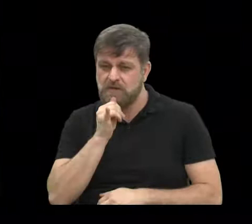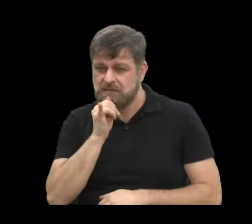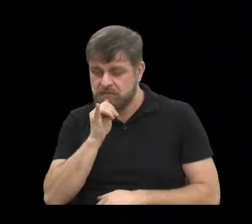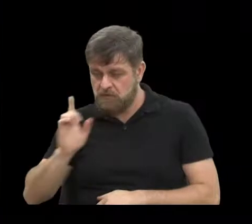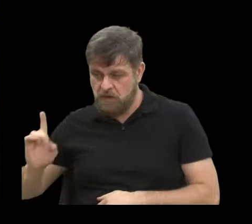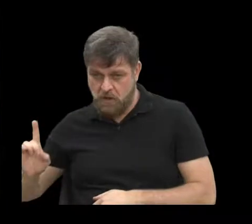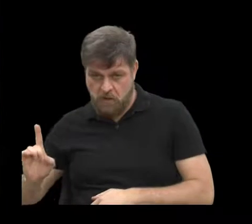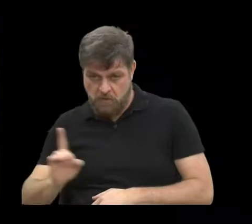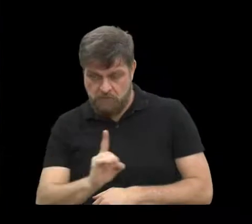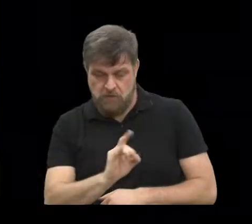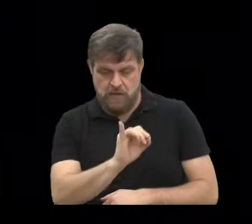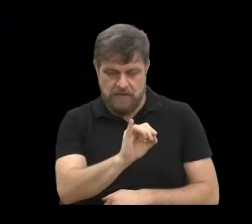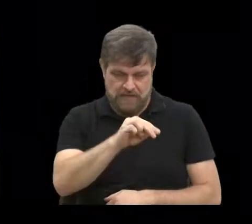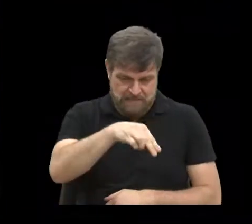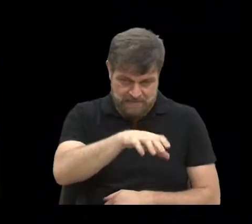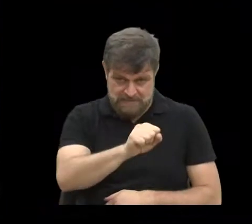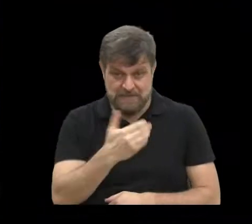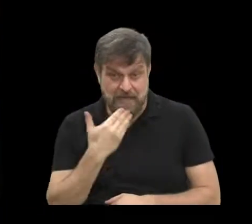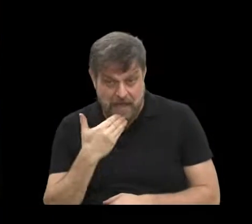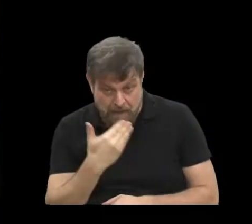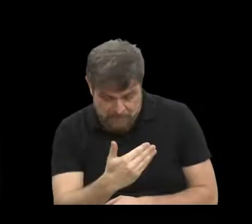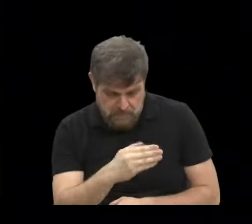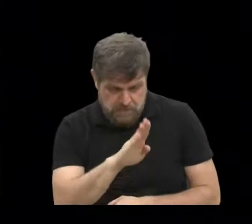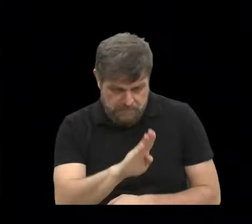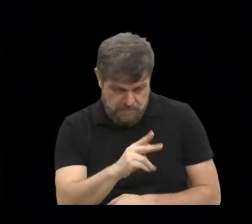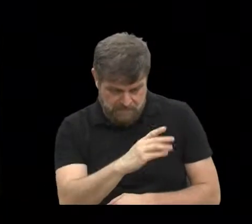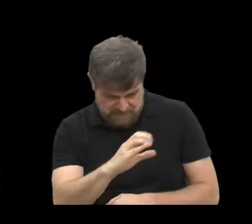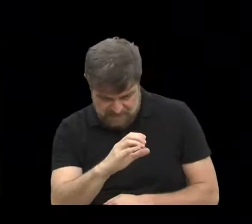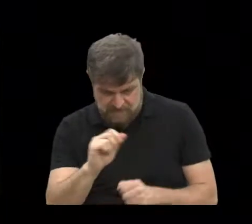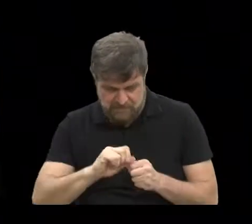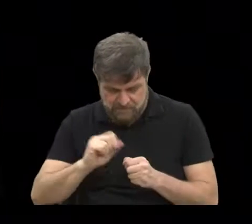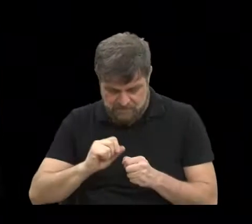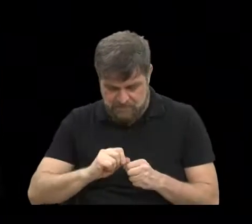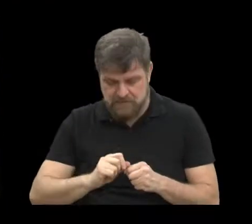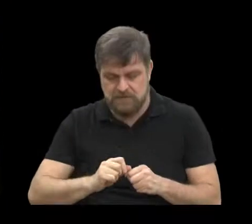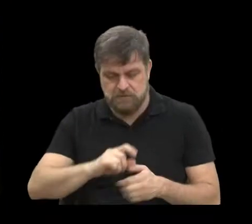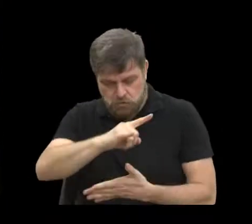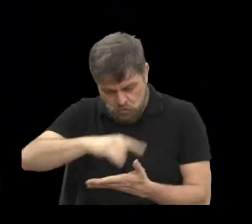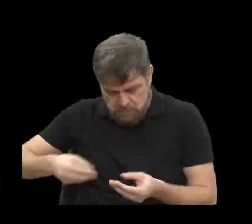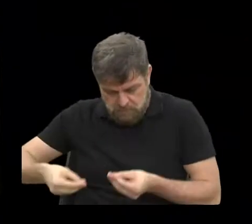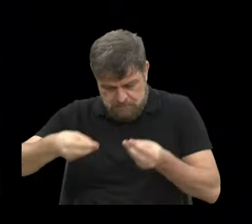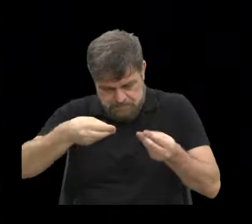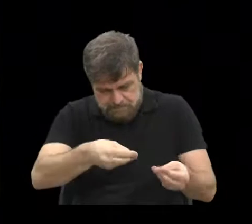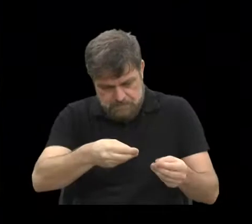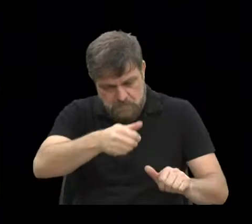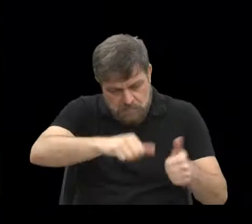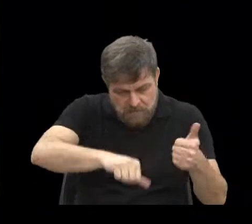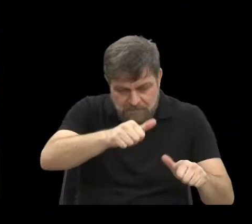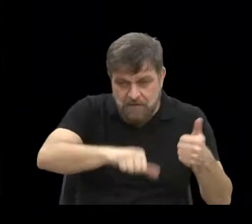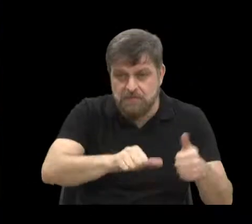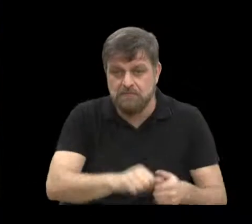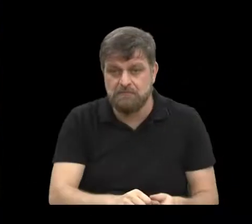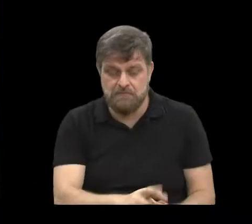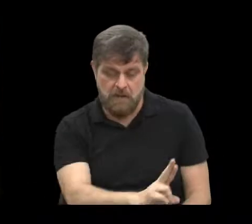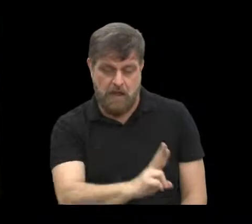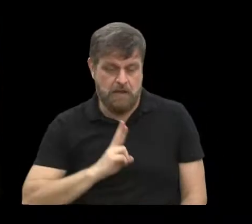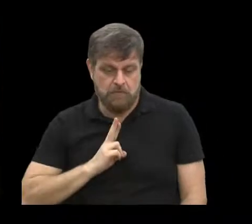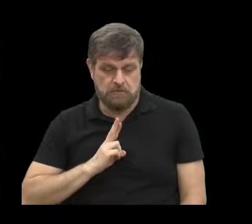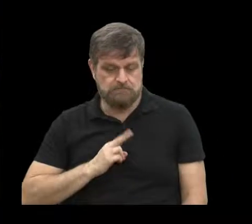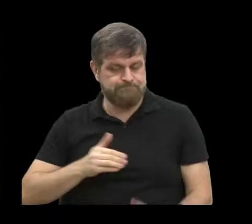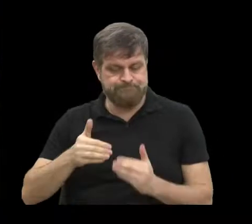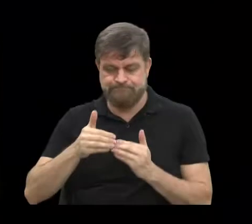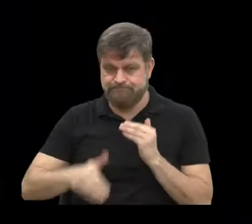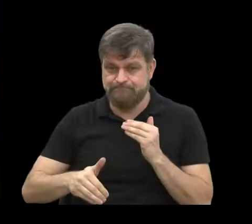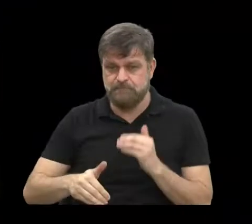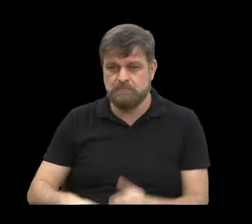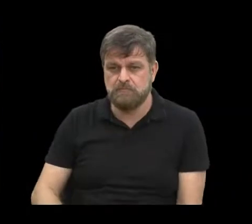benefício no INSS, fiz todo esse processo de análise e o benefício não foi concedido,